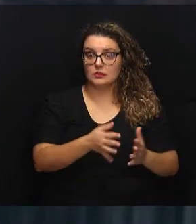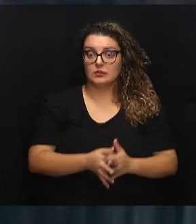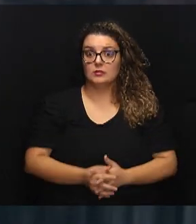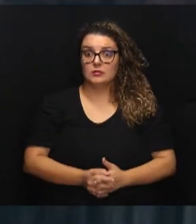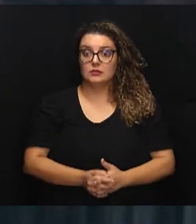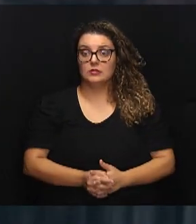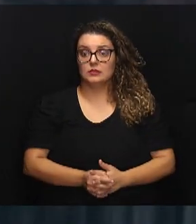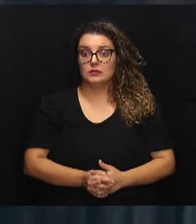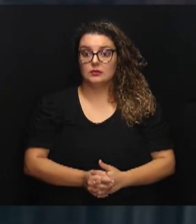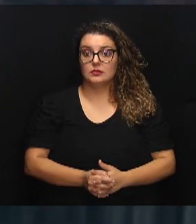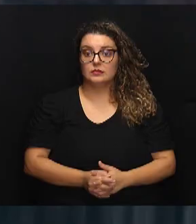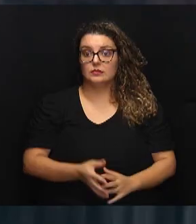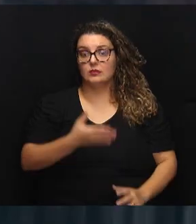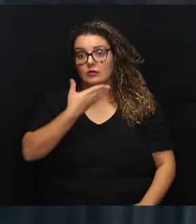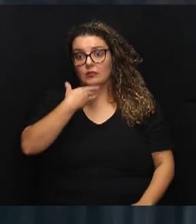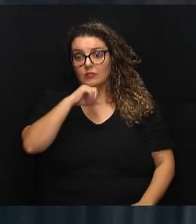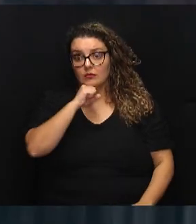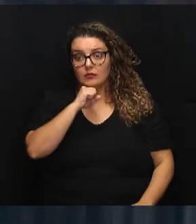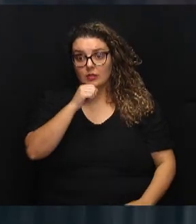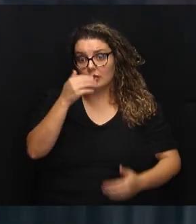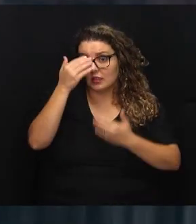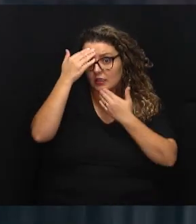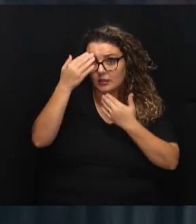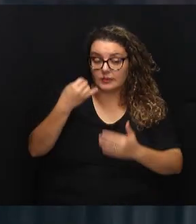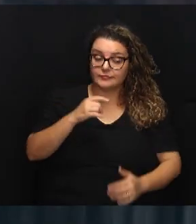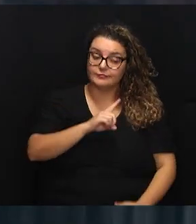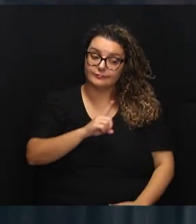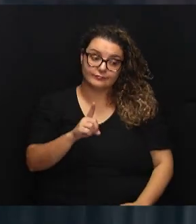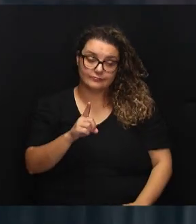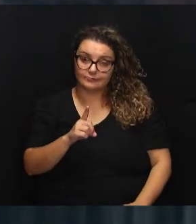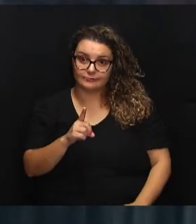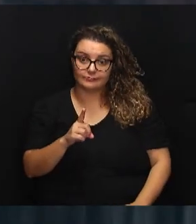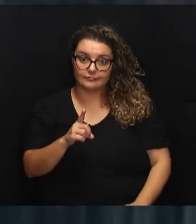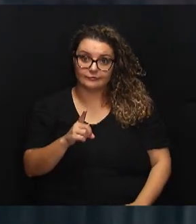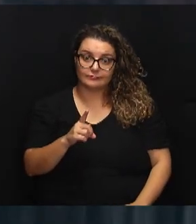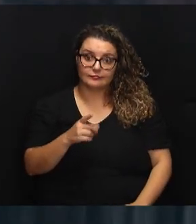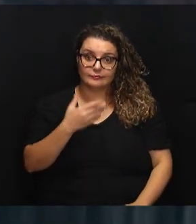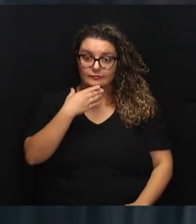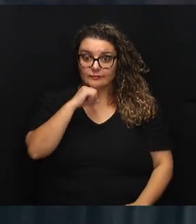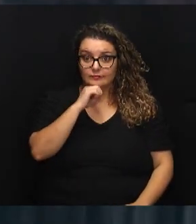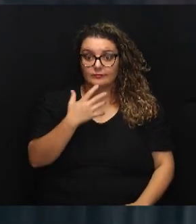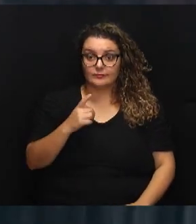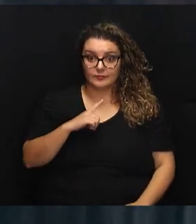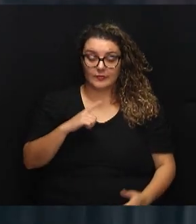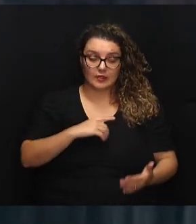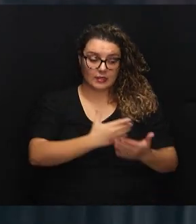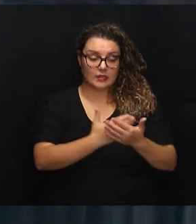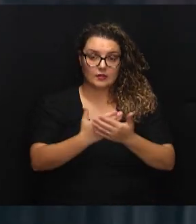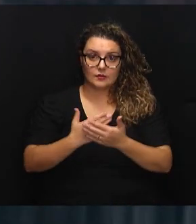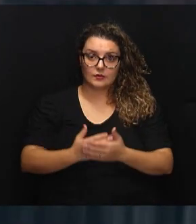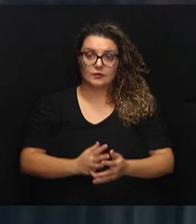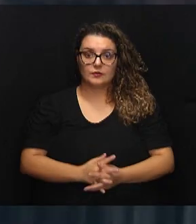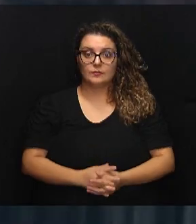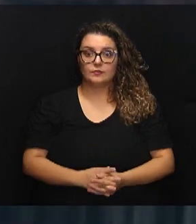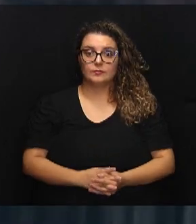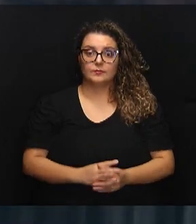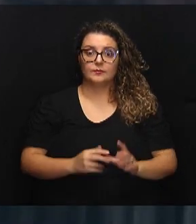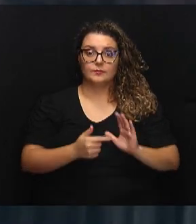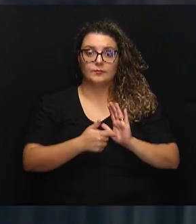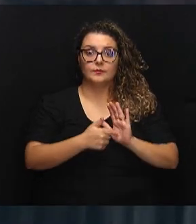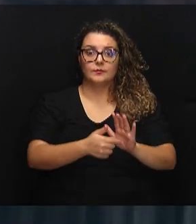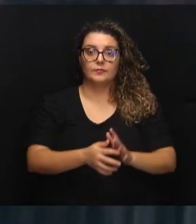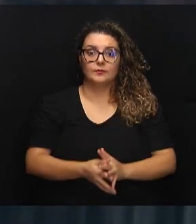for o time do pai, o pai agradece. Se não for o time do pai, tem estudos que revelam que